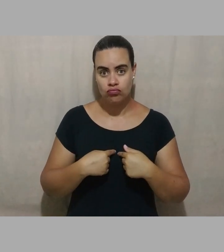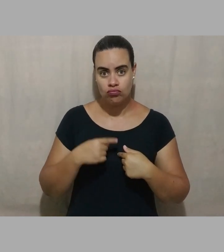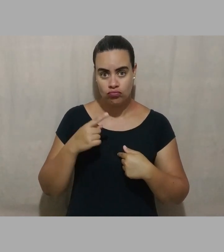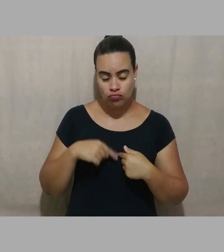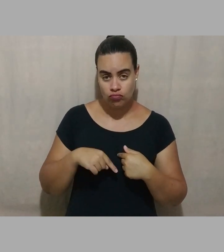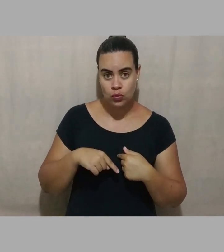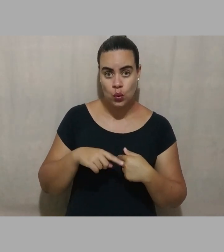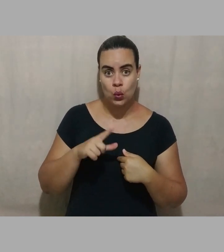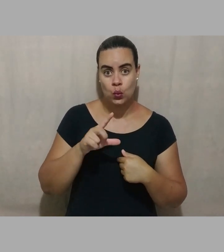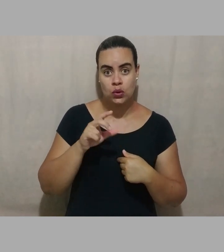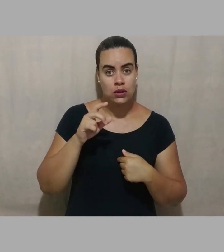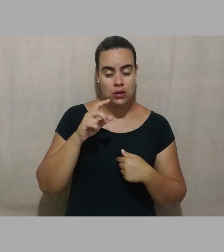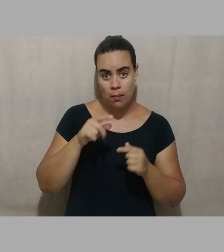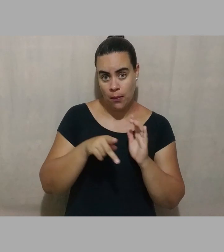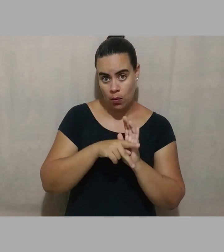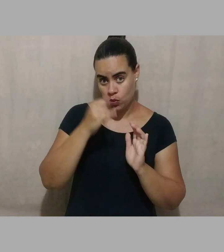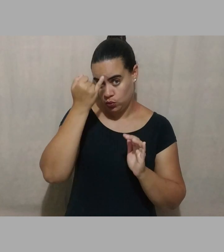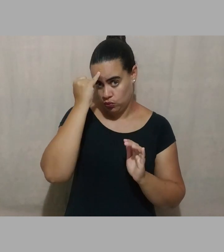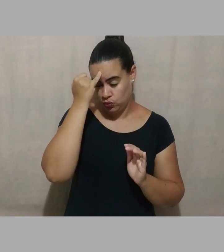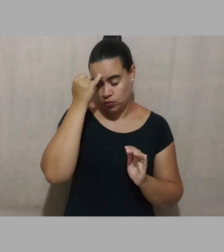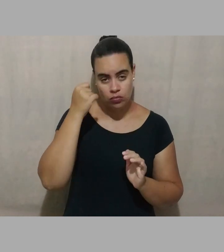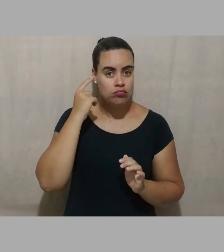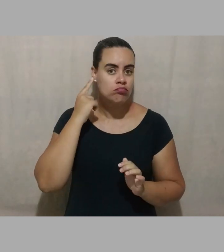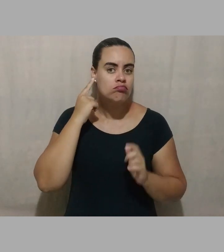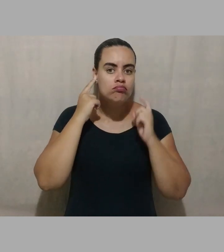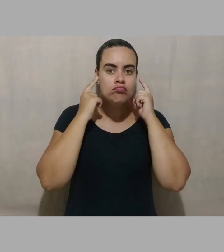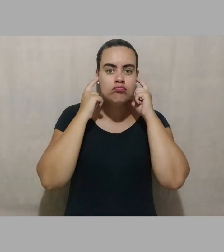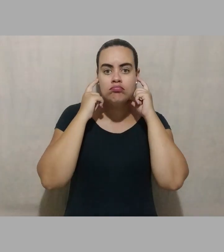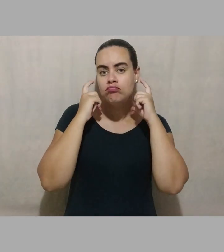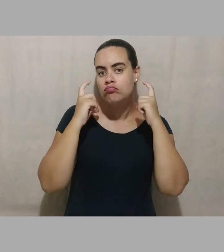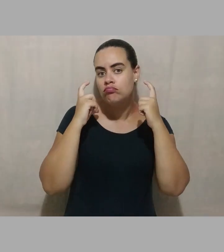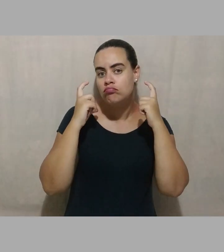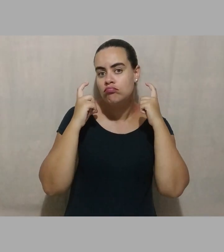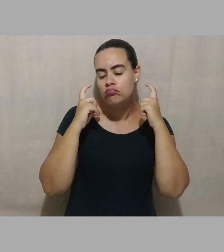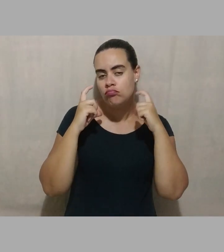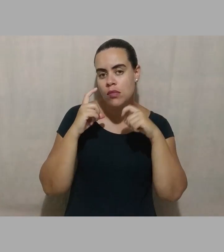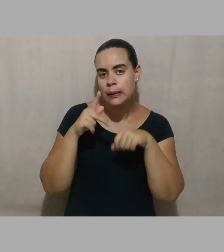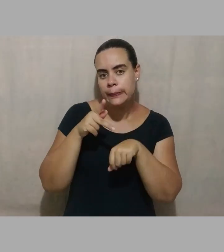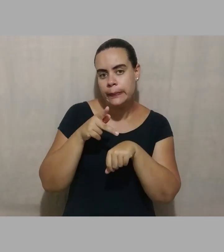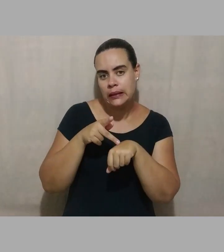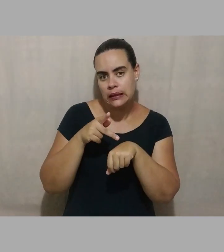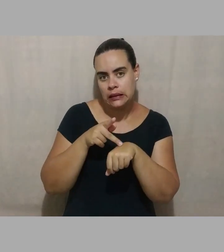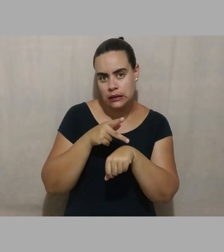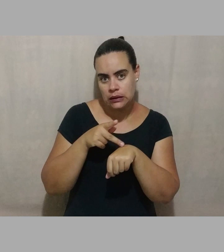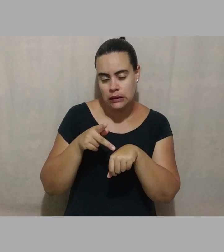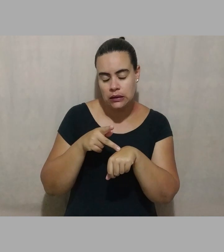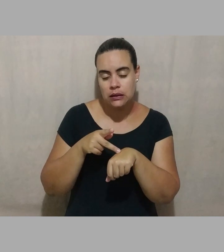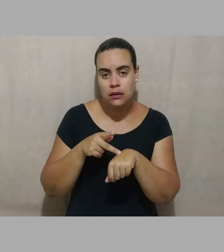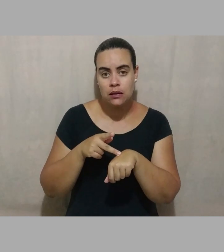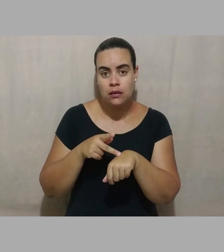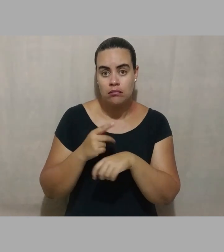da matéria-prima obsidiana. Nas minhas orelhas, brincos de argola prateado, e no meu braço